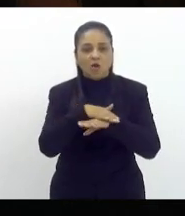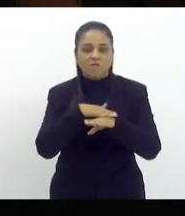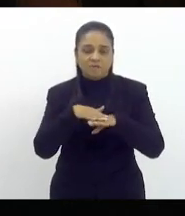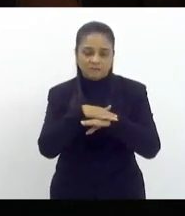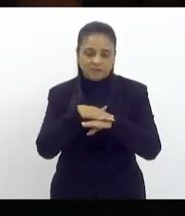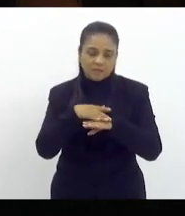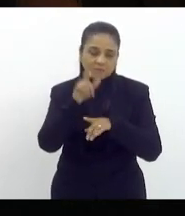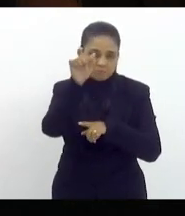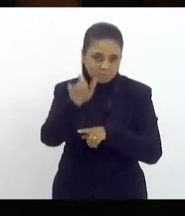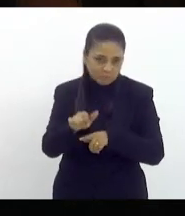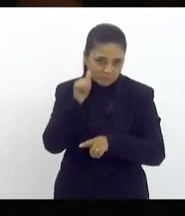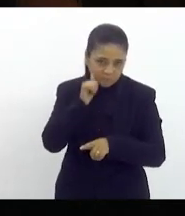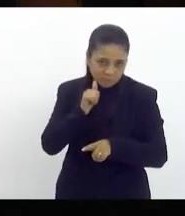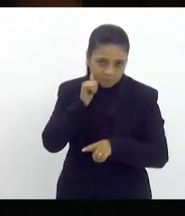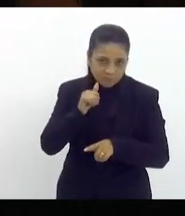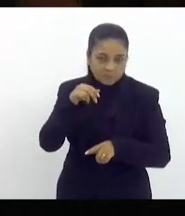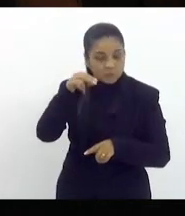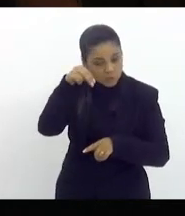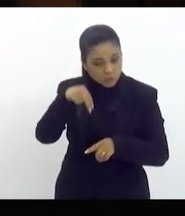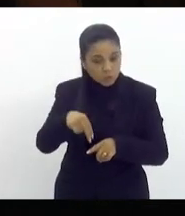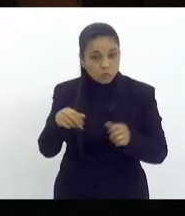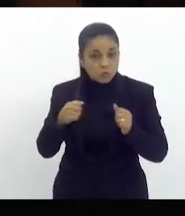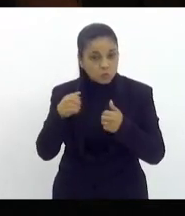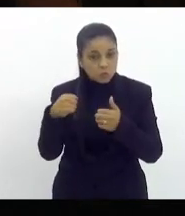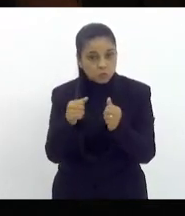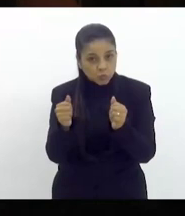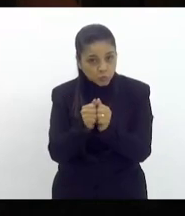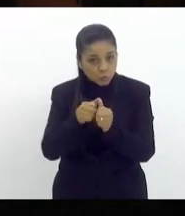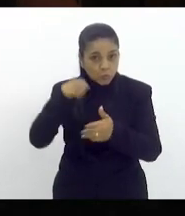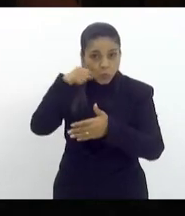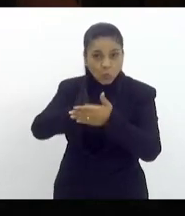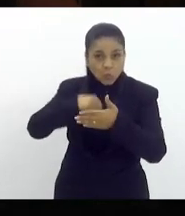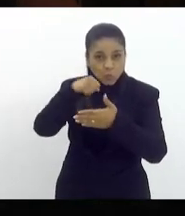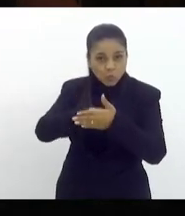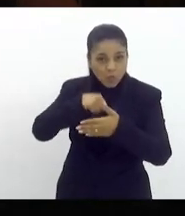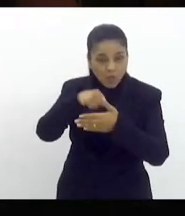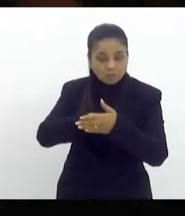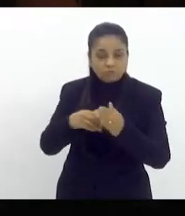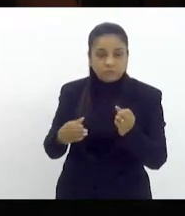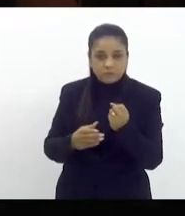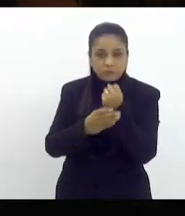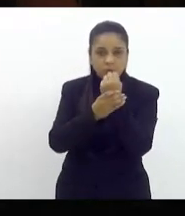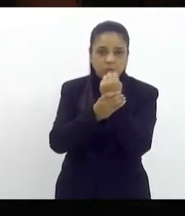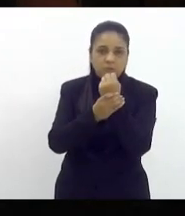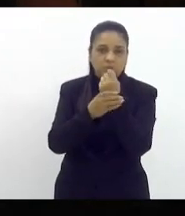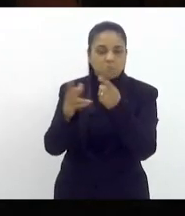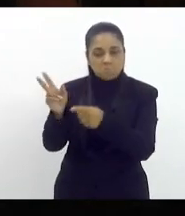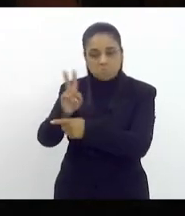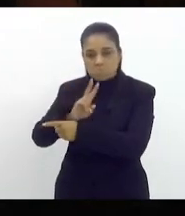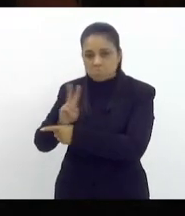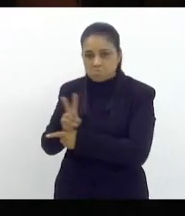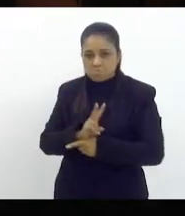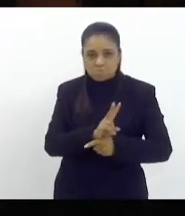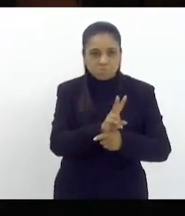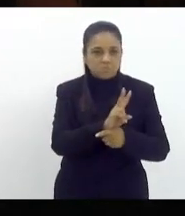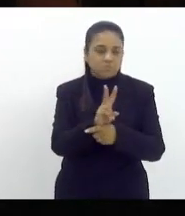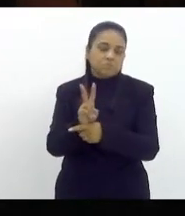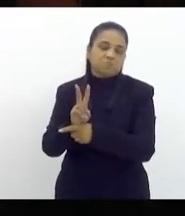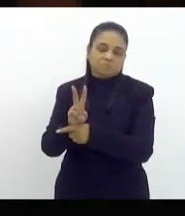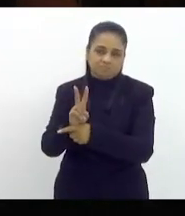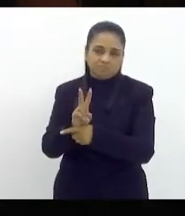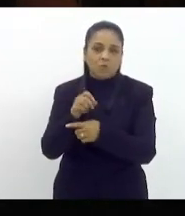e assim eu estarei com elas lutando para que haja mais segurança e proteção para todas elas